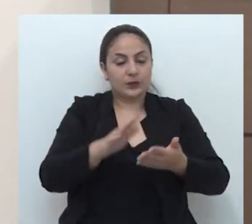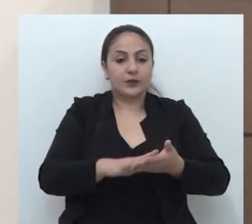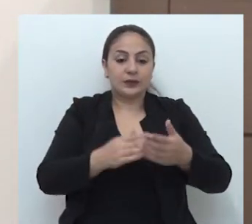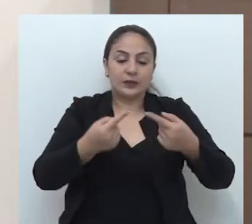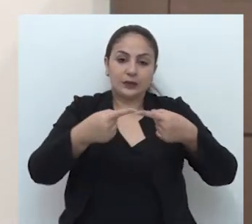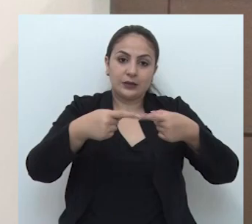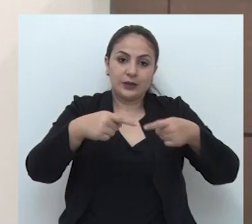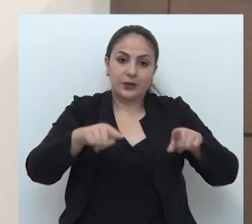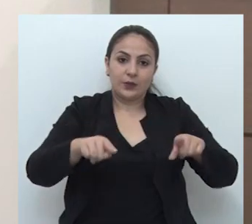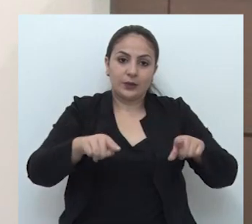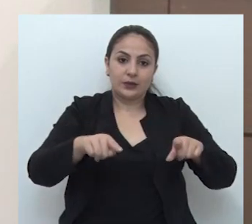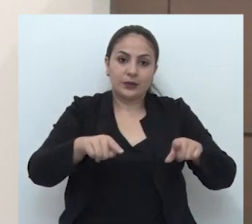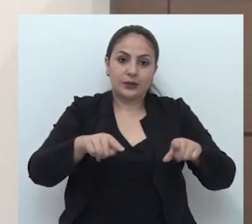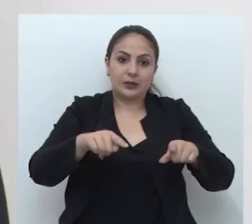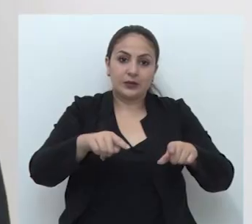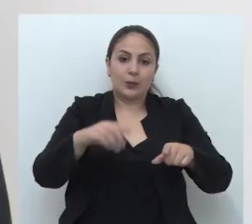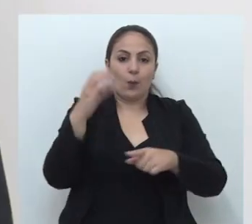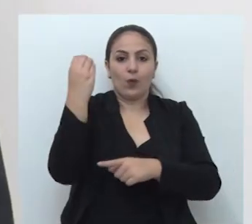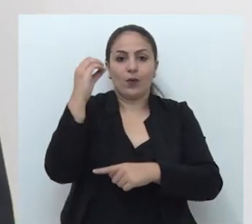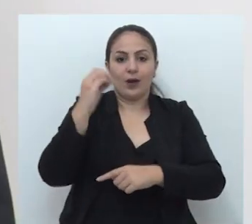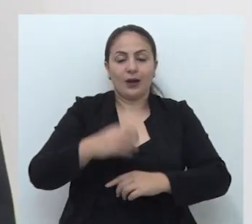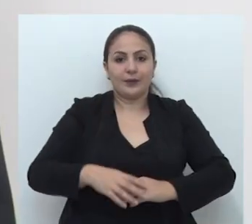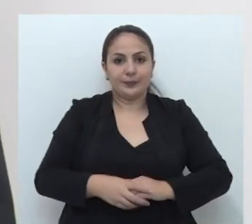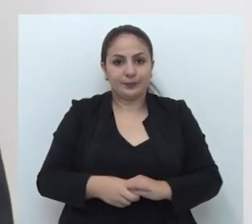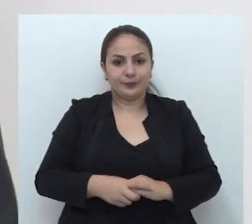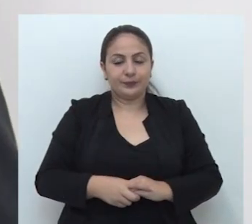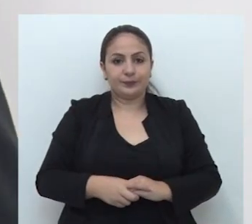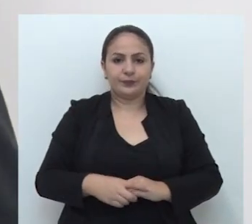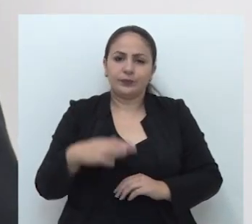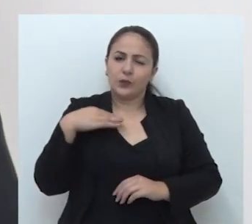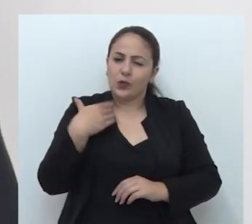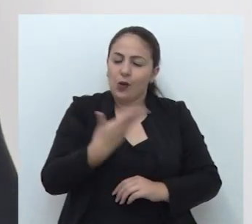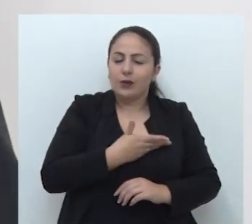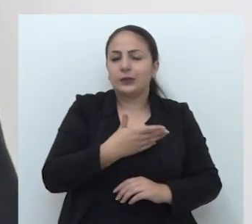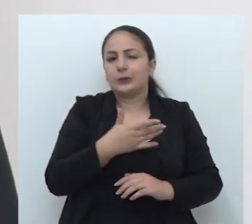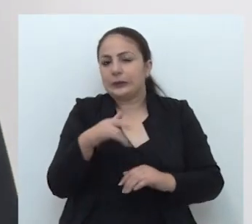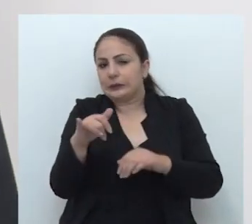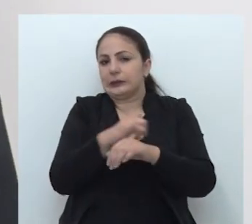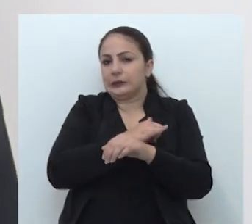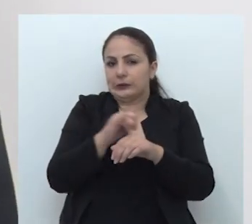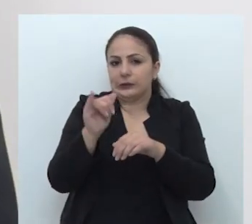ser inaugurada na capital. Nós estamos, então, costurando, né,